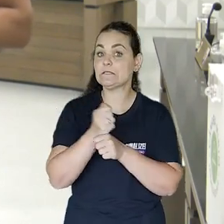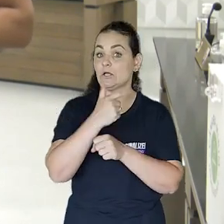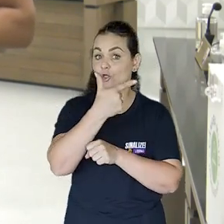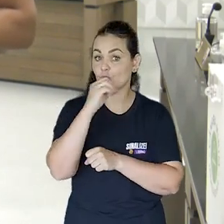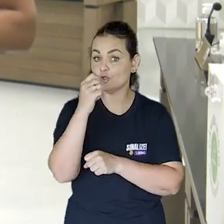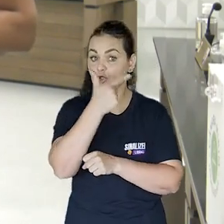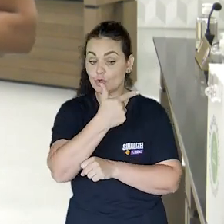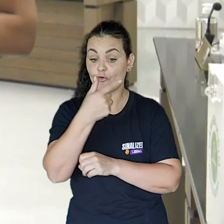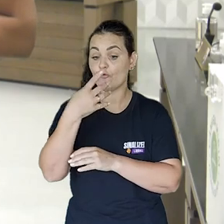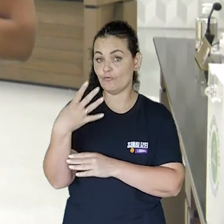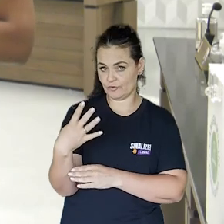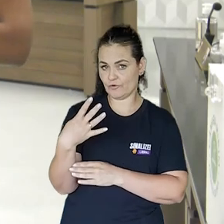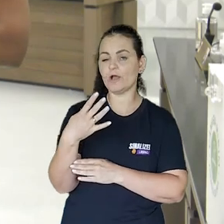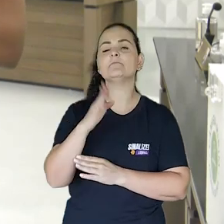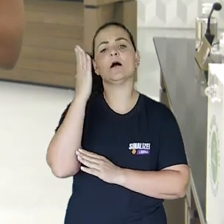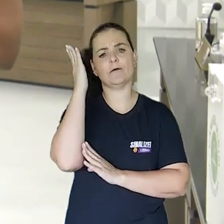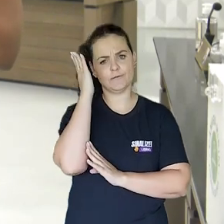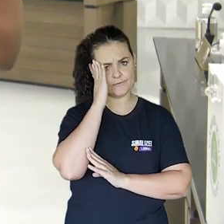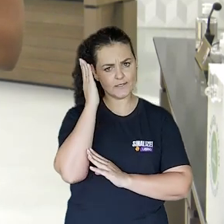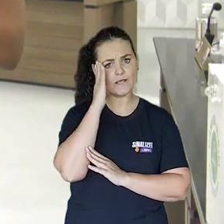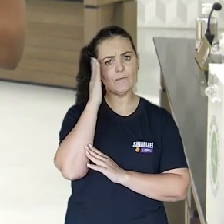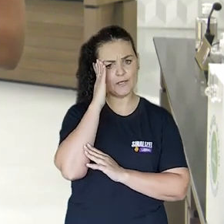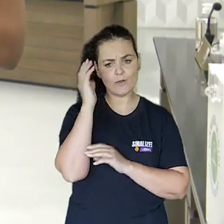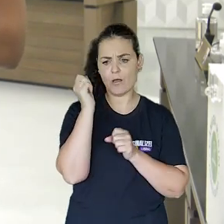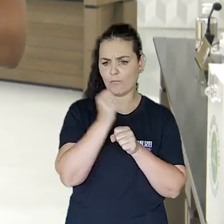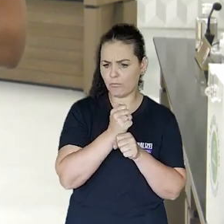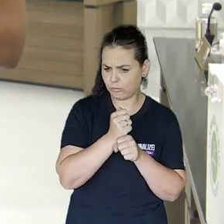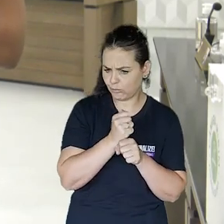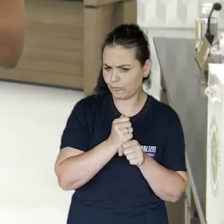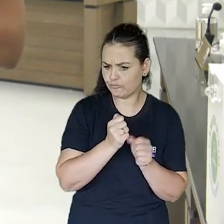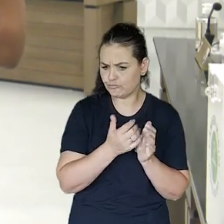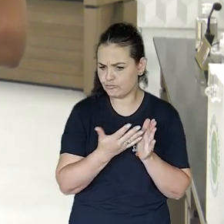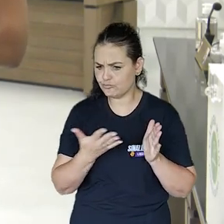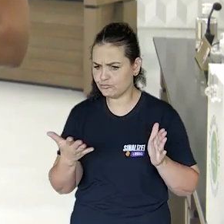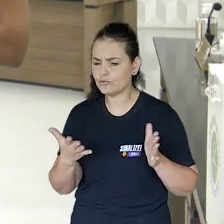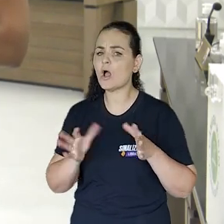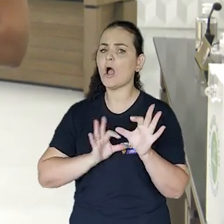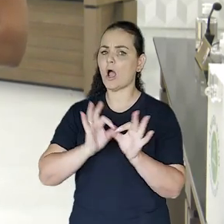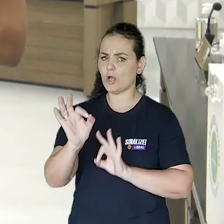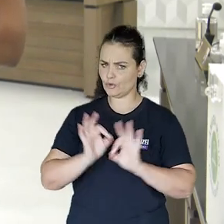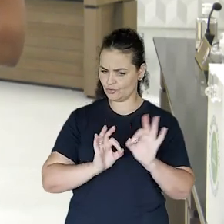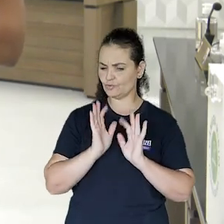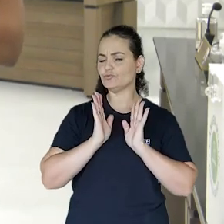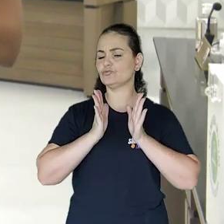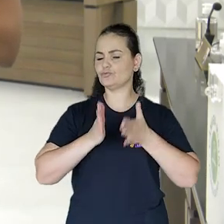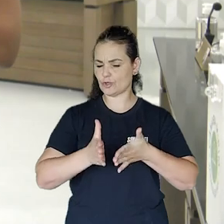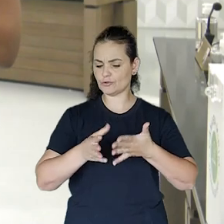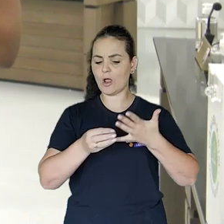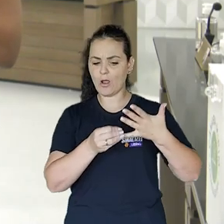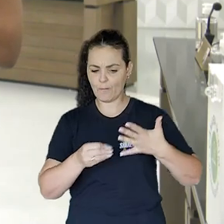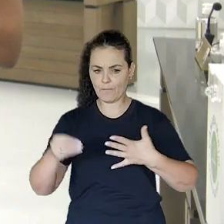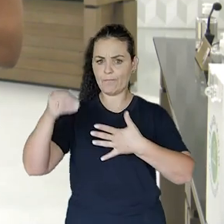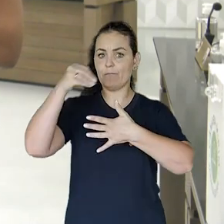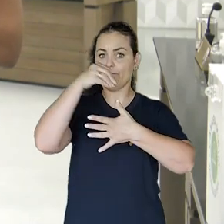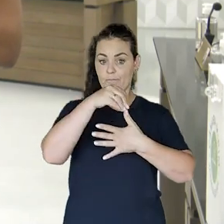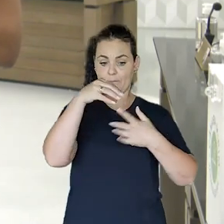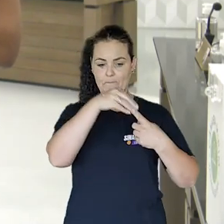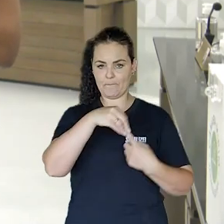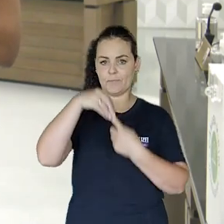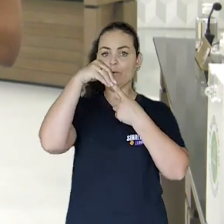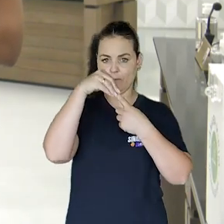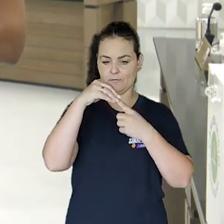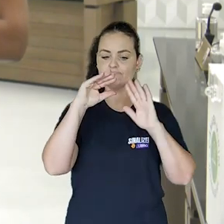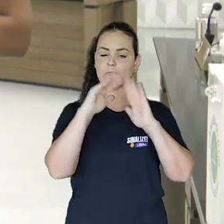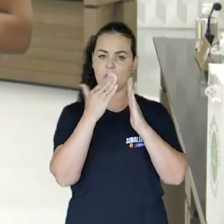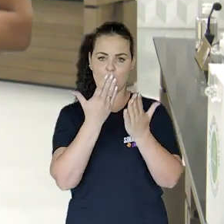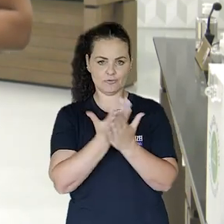alguns anos que nós temos utilizado esse mesmo mecanismo, né, de dar prioridade para aquelas escolas que não participaram